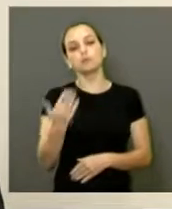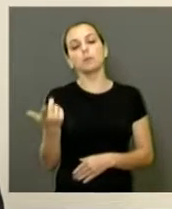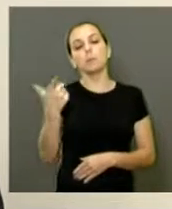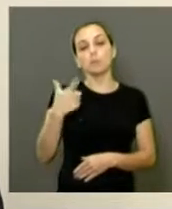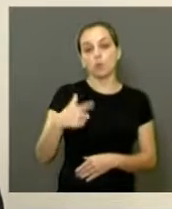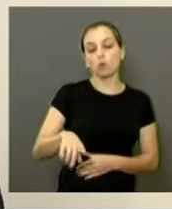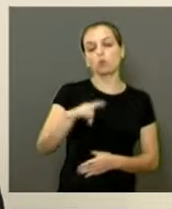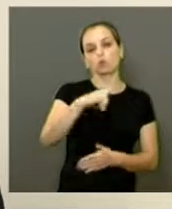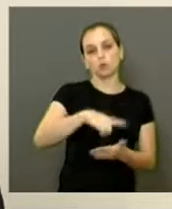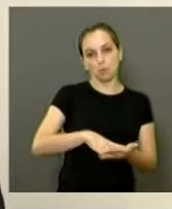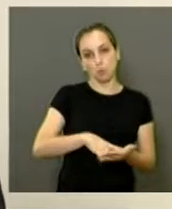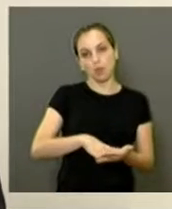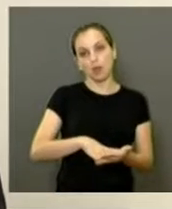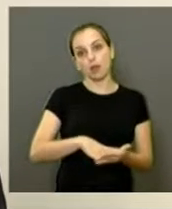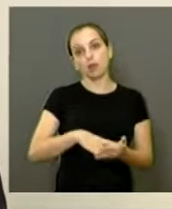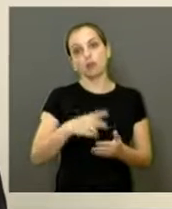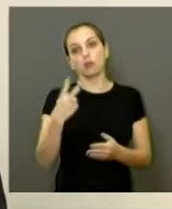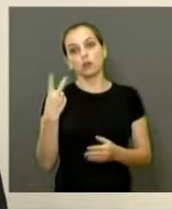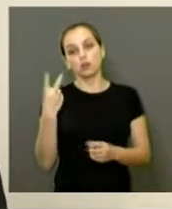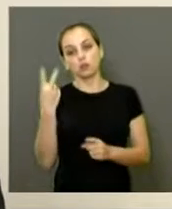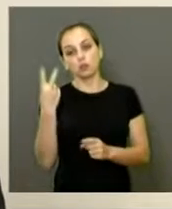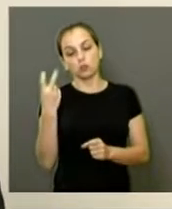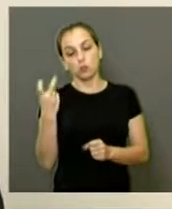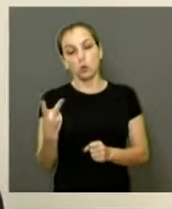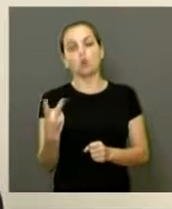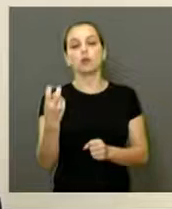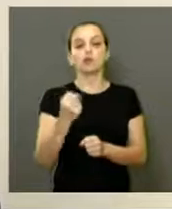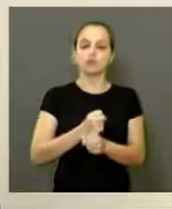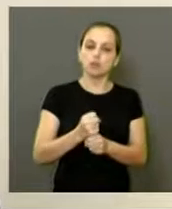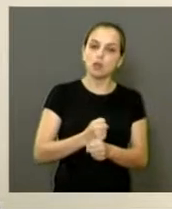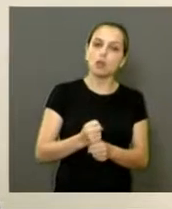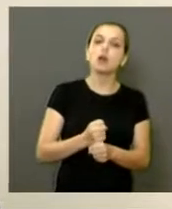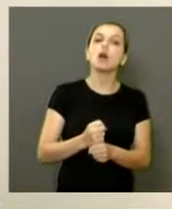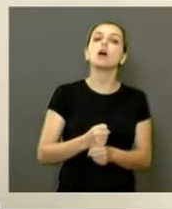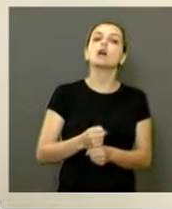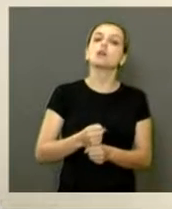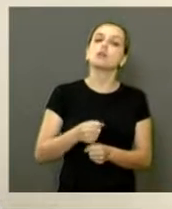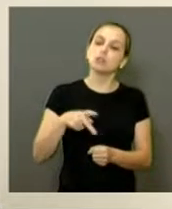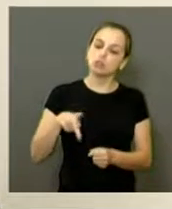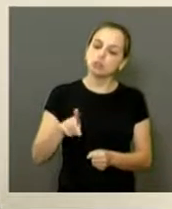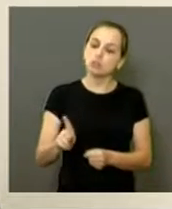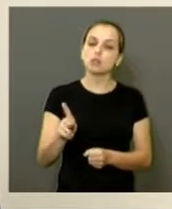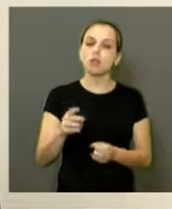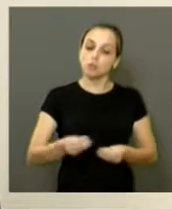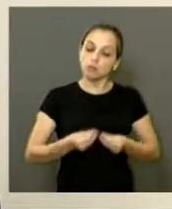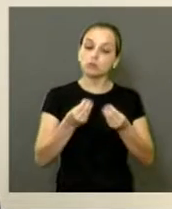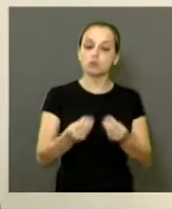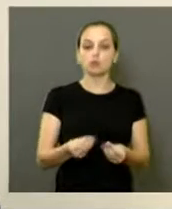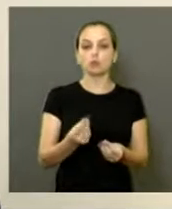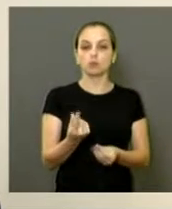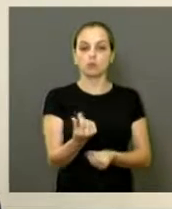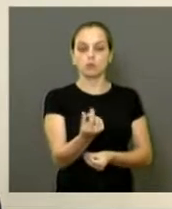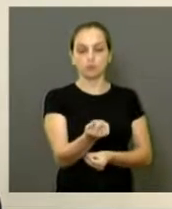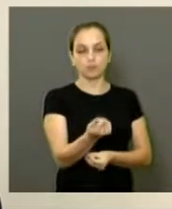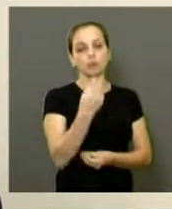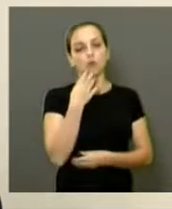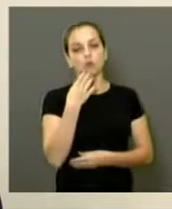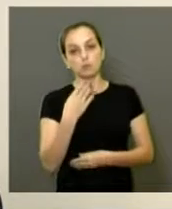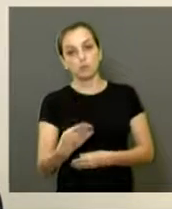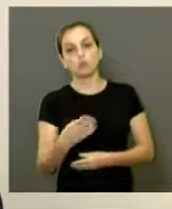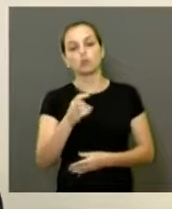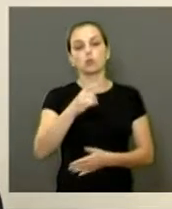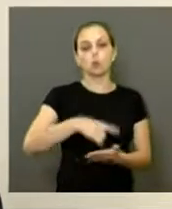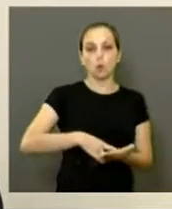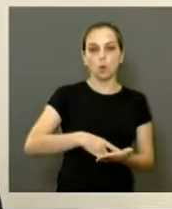dois anos pra cá e sá regularmente sendo feita é a contribuição então estou pedindo um requerimento dos últimos anos